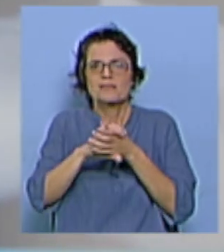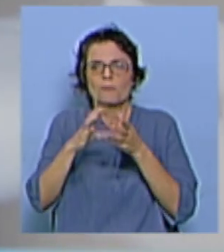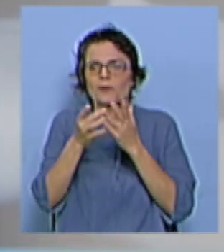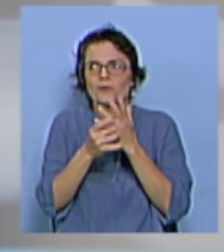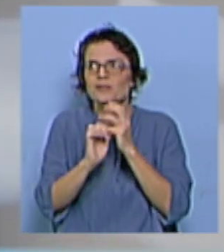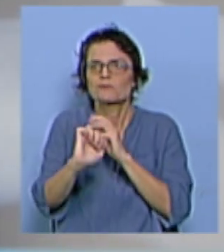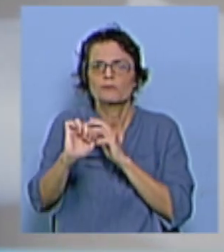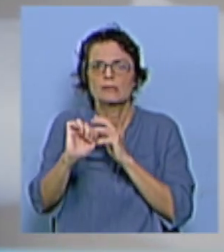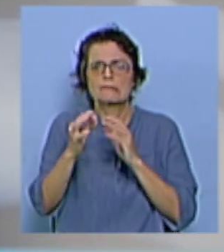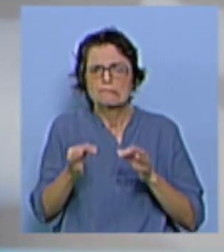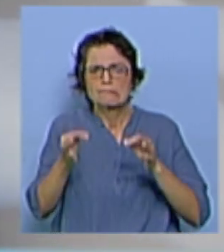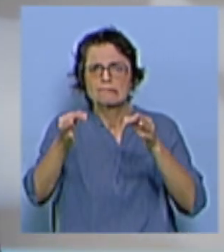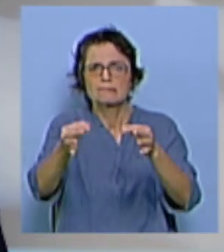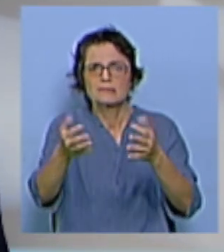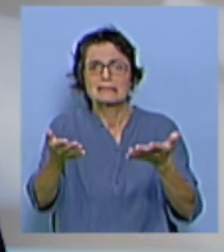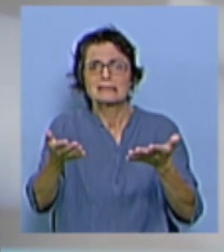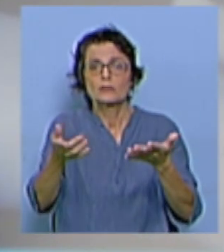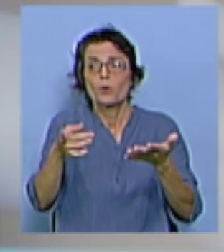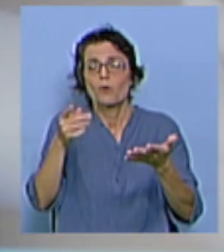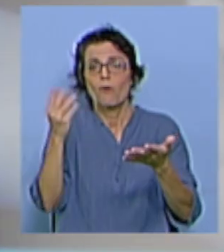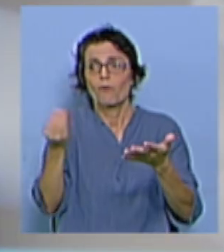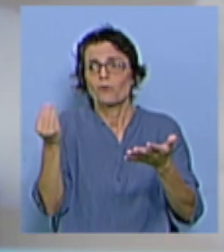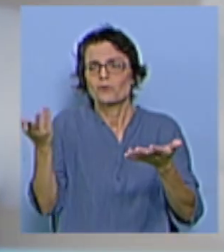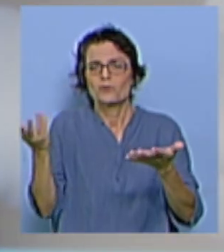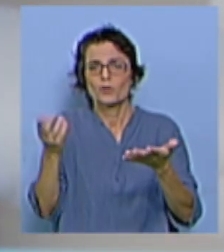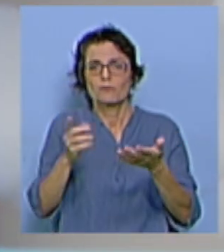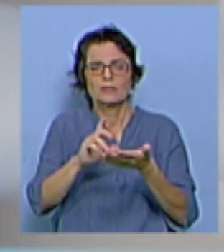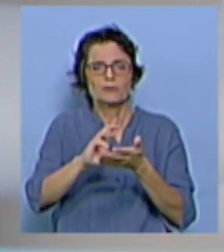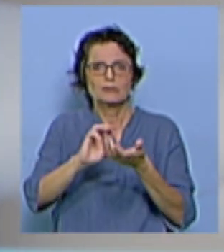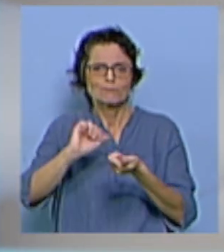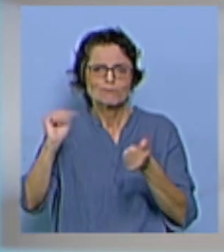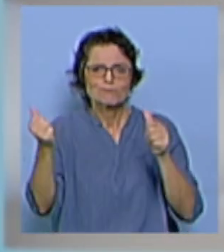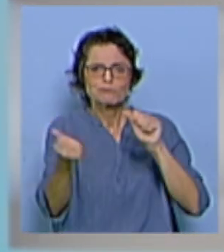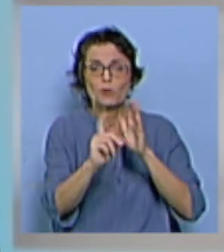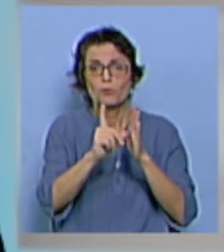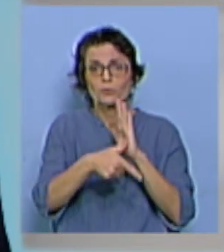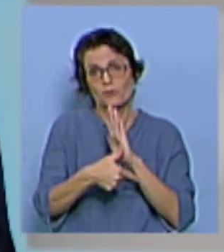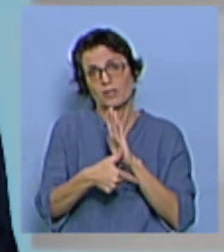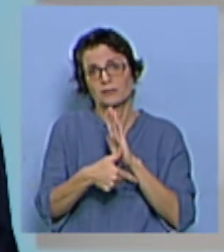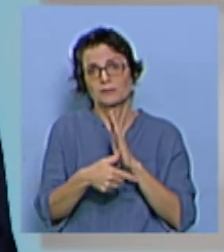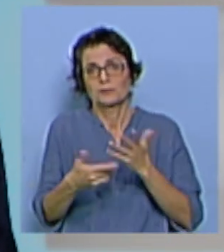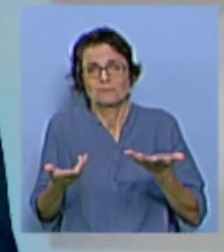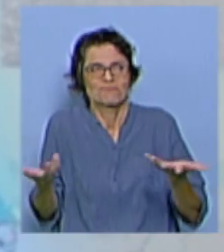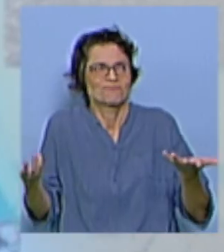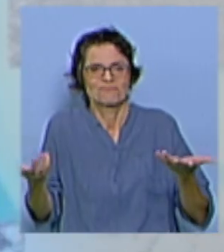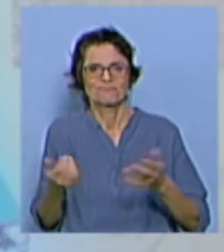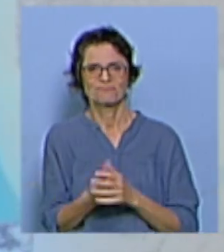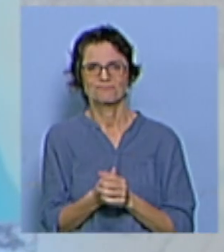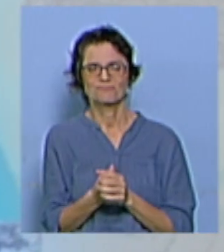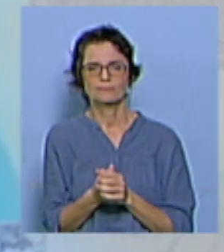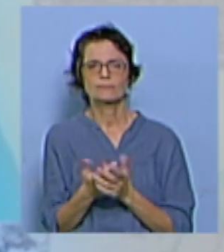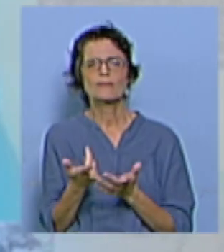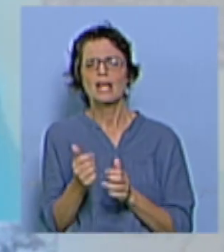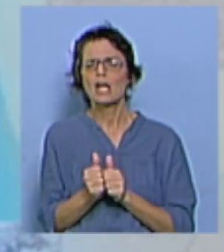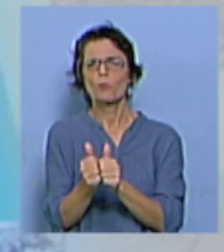então transformar completamente o projeto que tinham para o poderem concretizar ainda. E também aconteceu. E que acompanhamento é que, nesses casos, por exemplo,